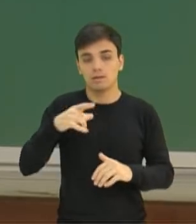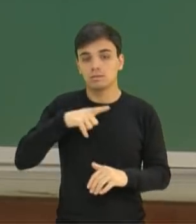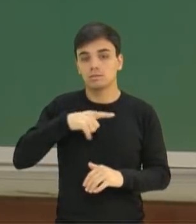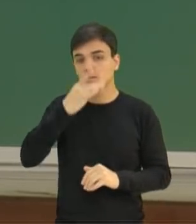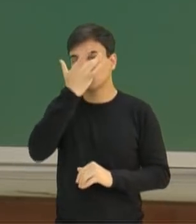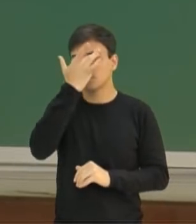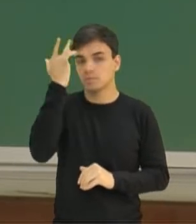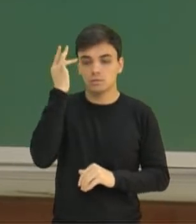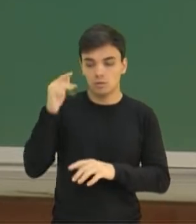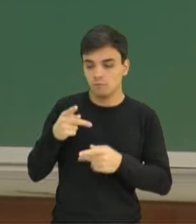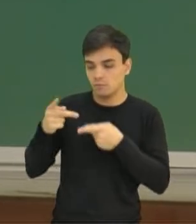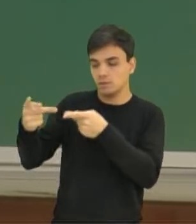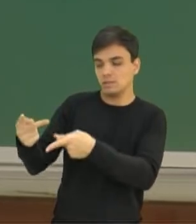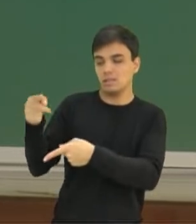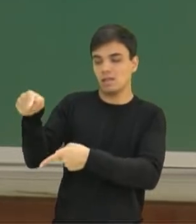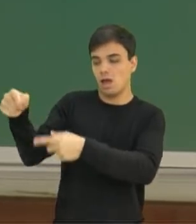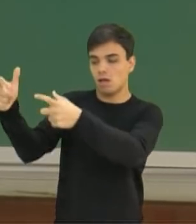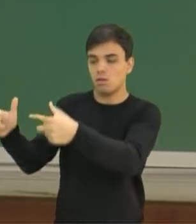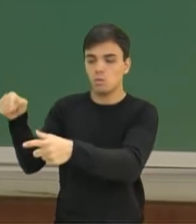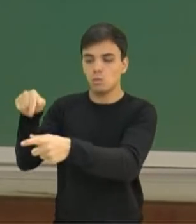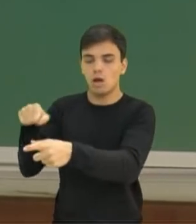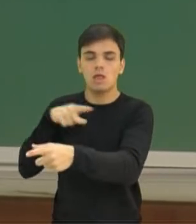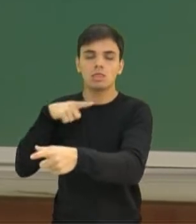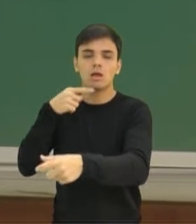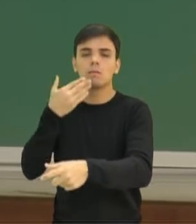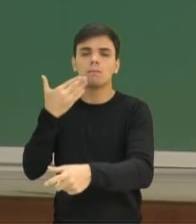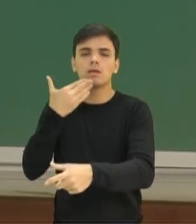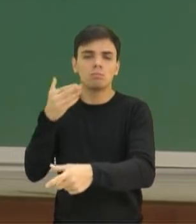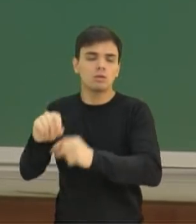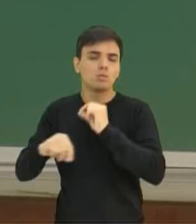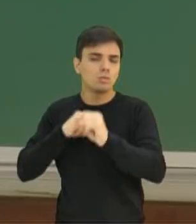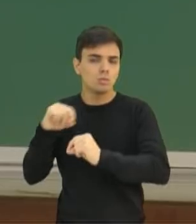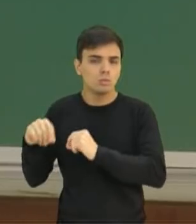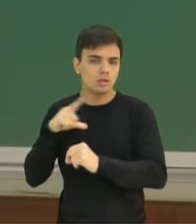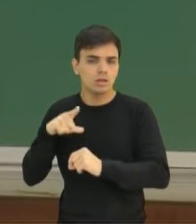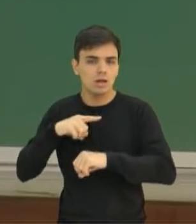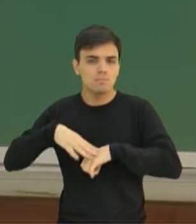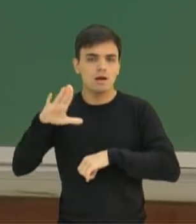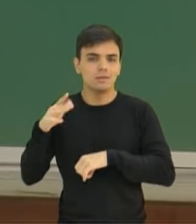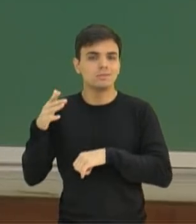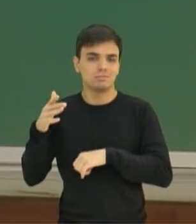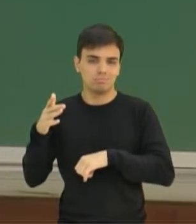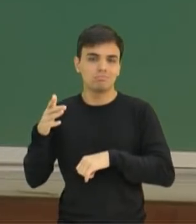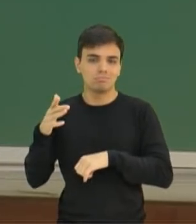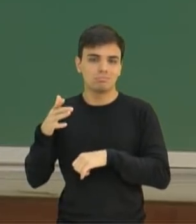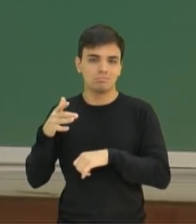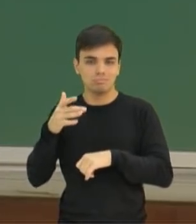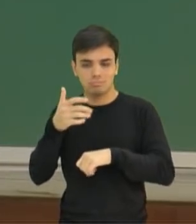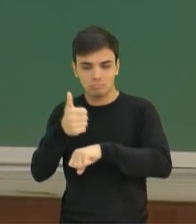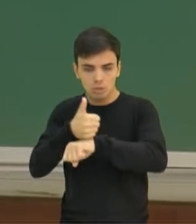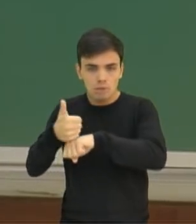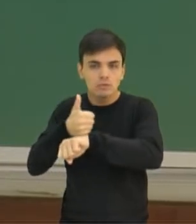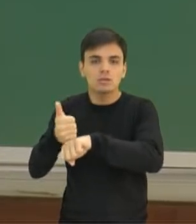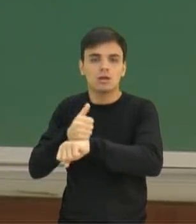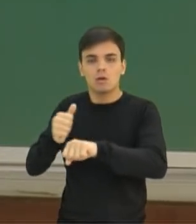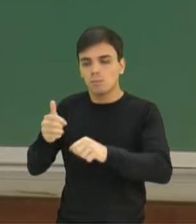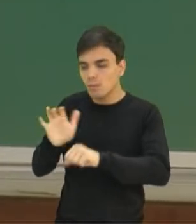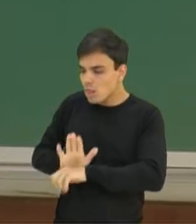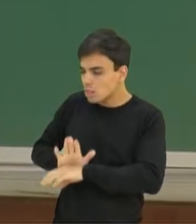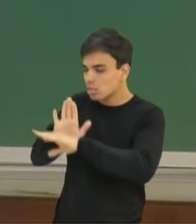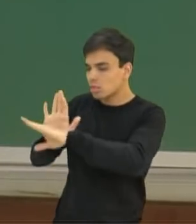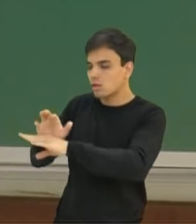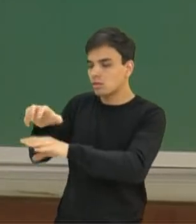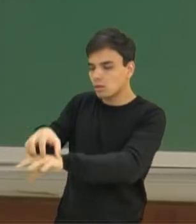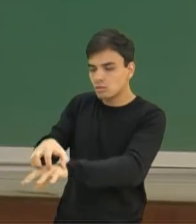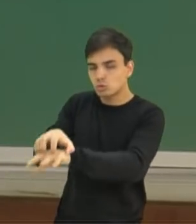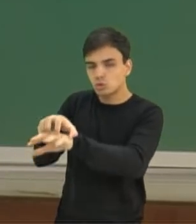indo visitar aquele lugar, vai exigir que a gente tenha mais profissionais ali para atender essas pessoas, os turistas, né,